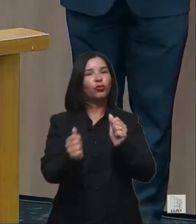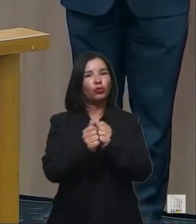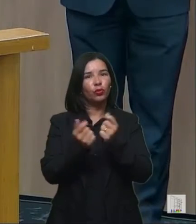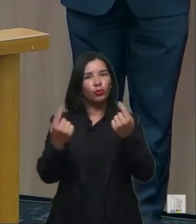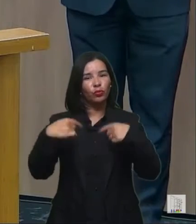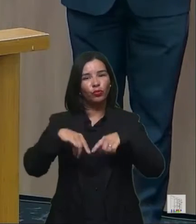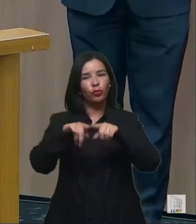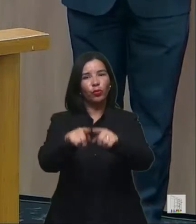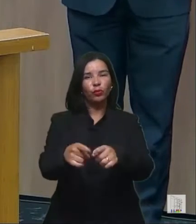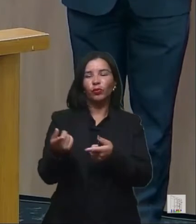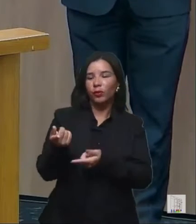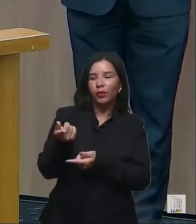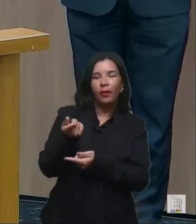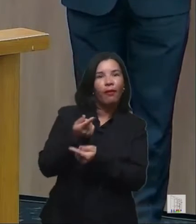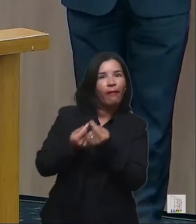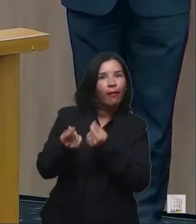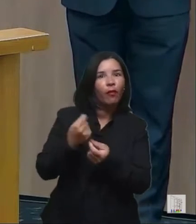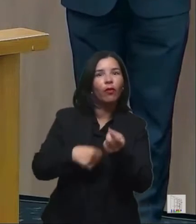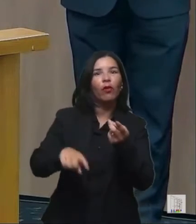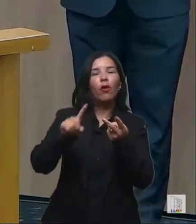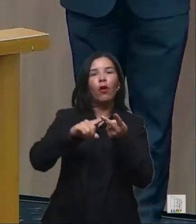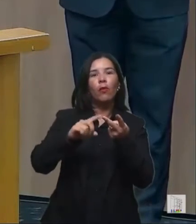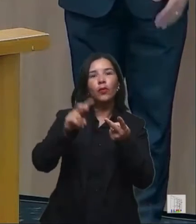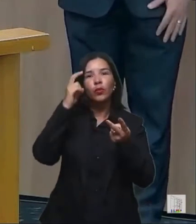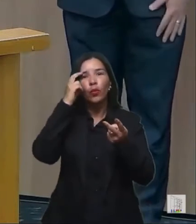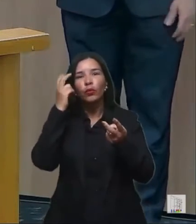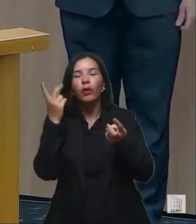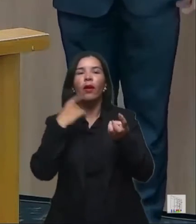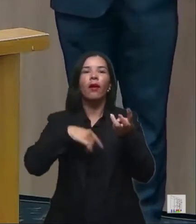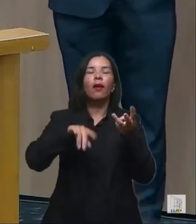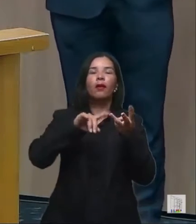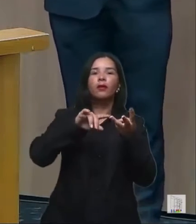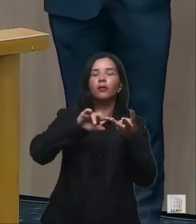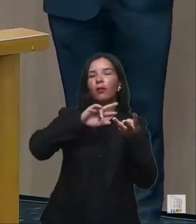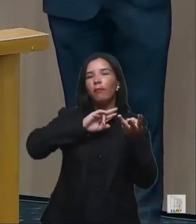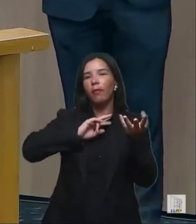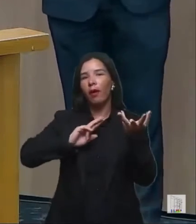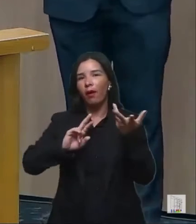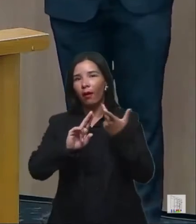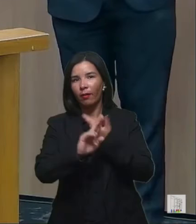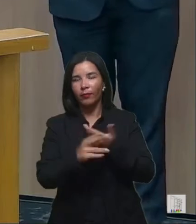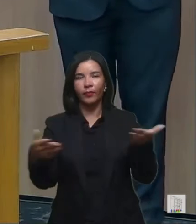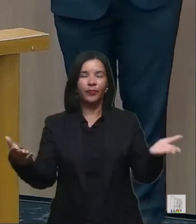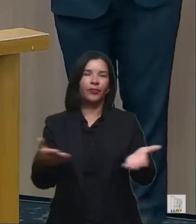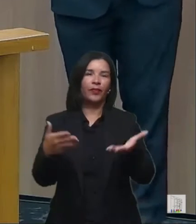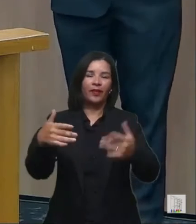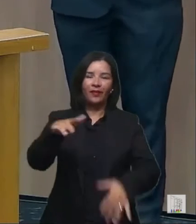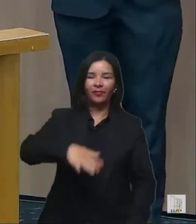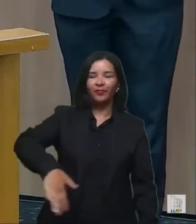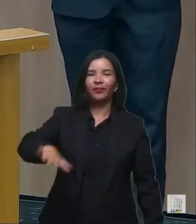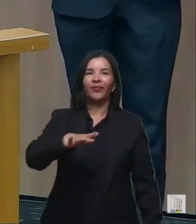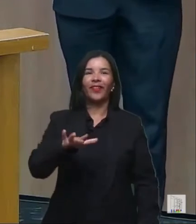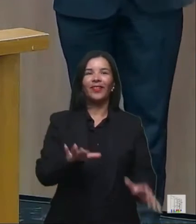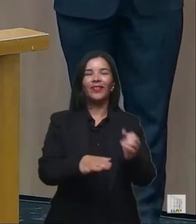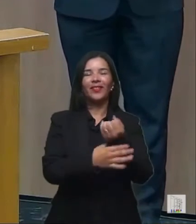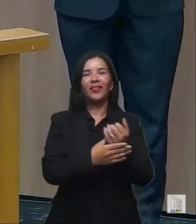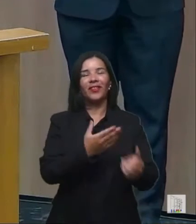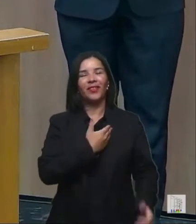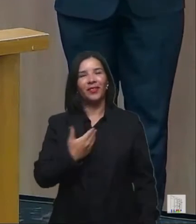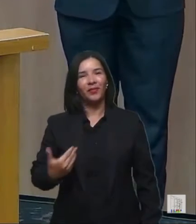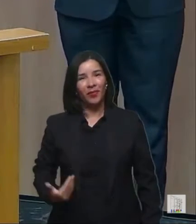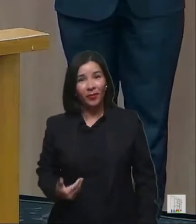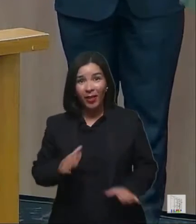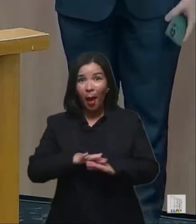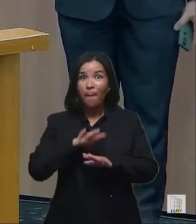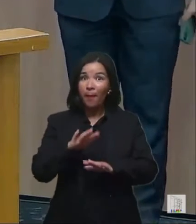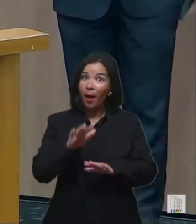campos econômicos, culturais, e agora neste campo, que é o campo da segurança pública, que é mais